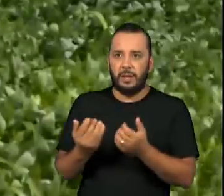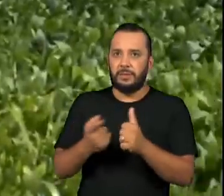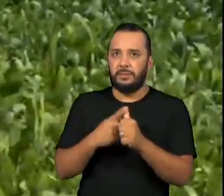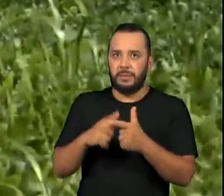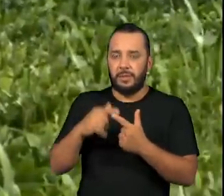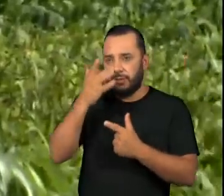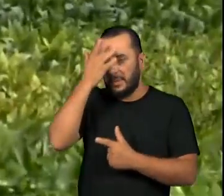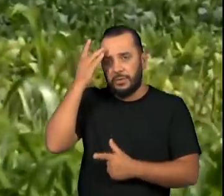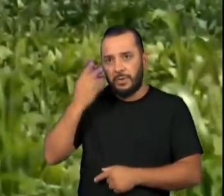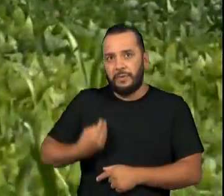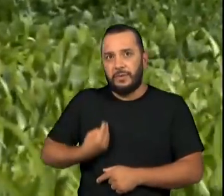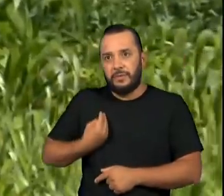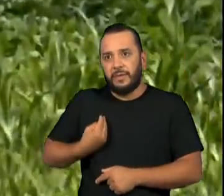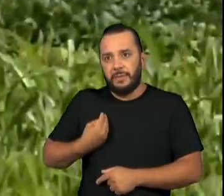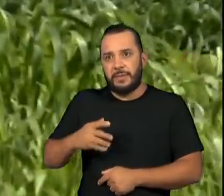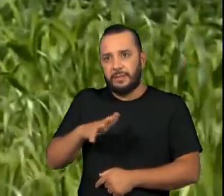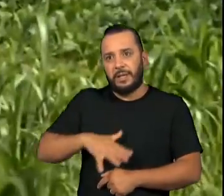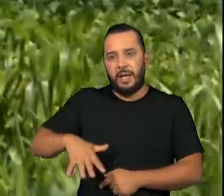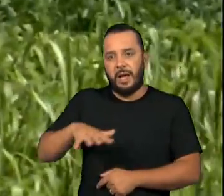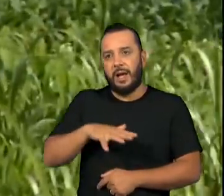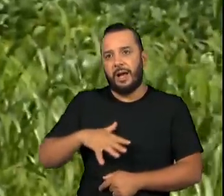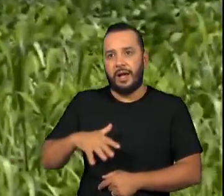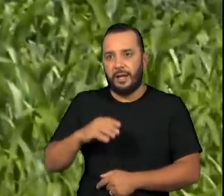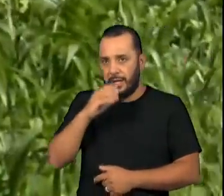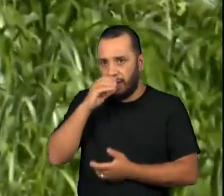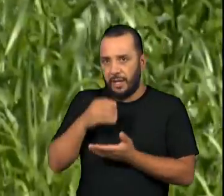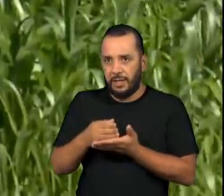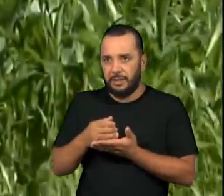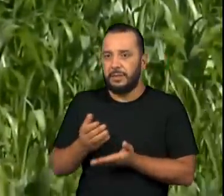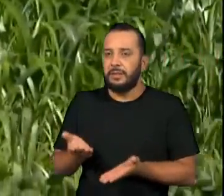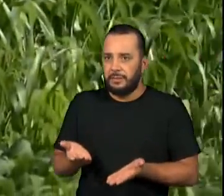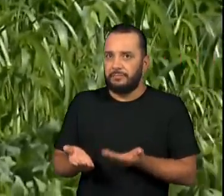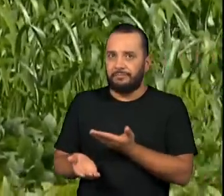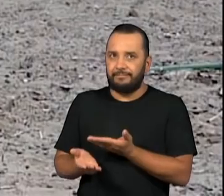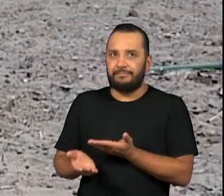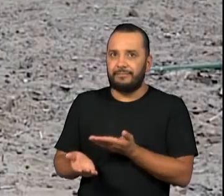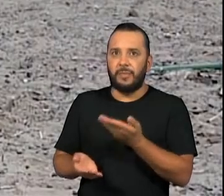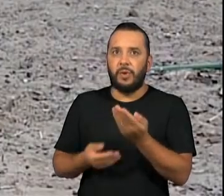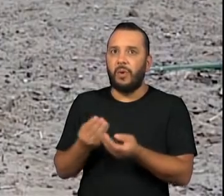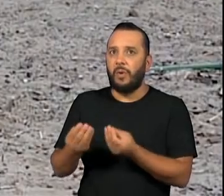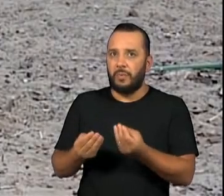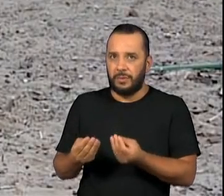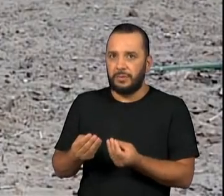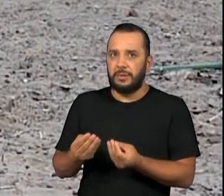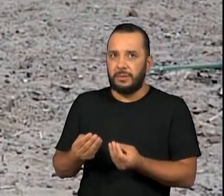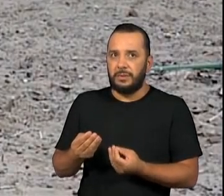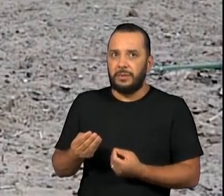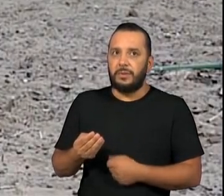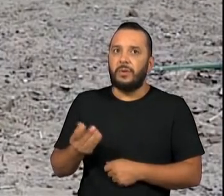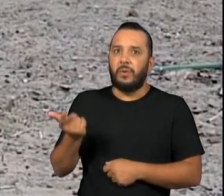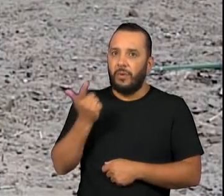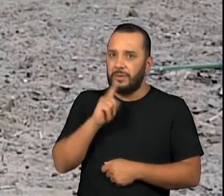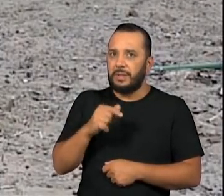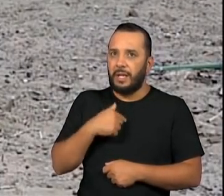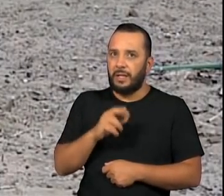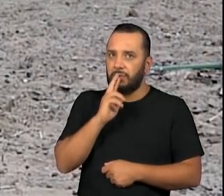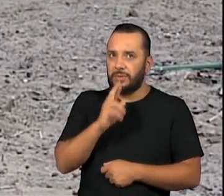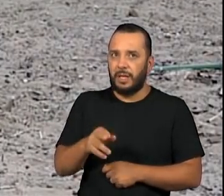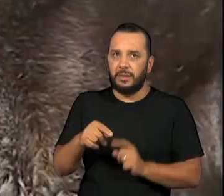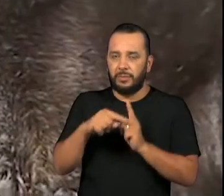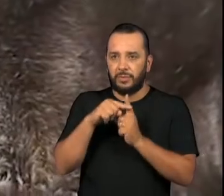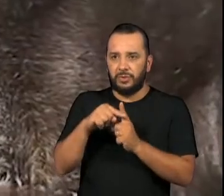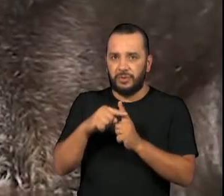vivendo ao redor dessas áreas onde as antas estiveram positivas. E aí, quem sabe, a gente, em poder de resultados positivos para